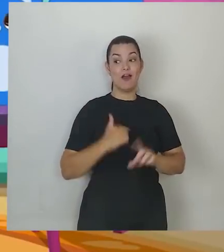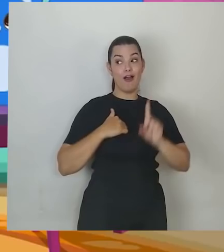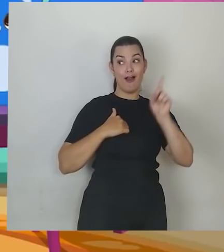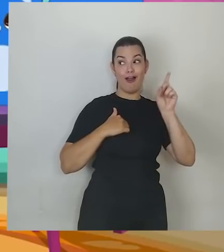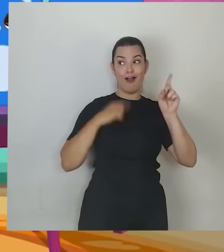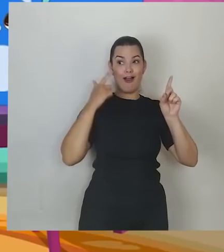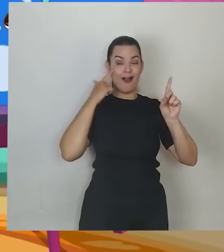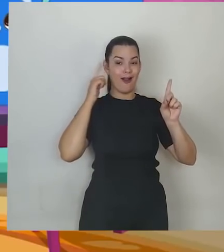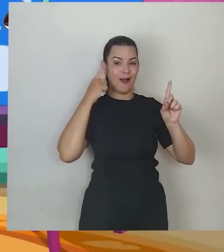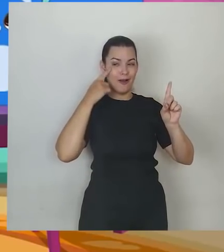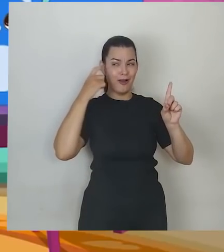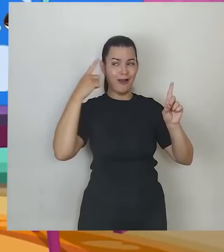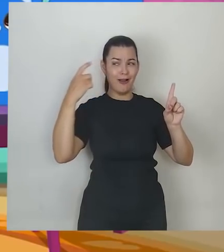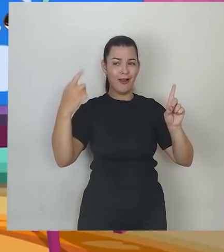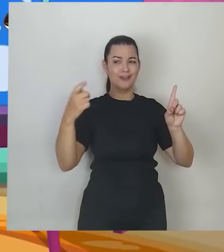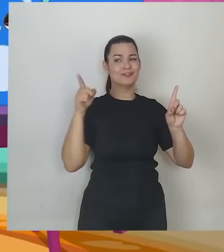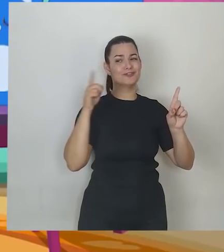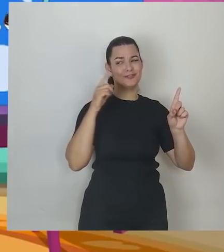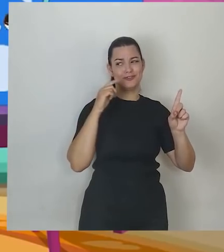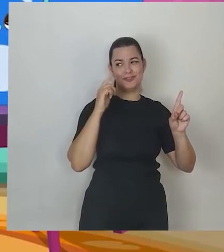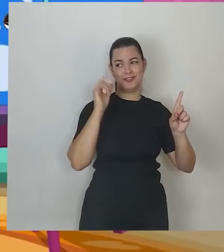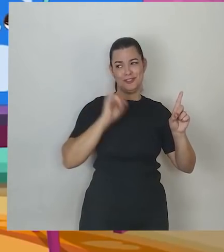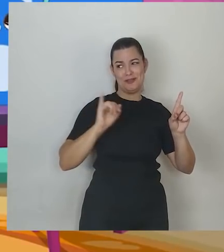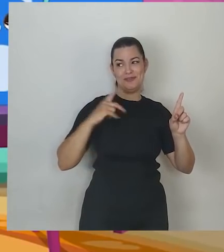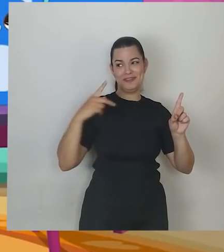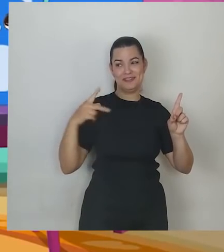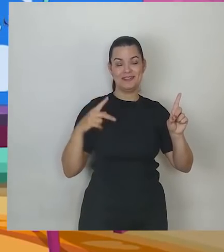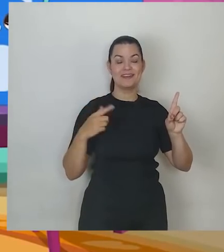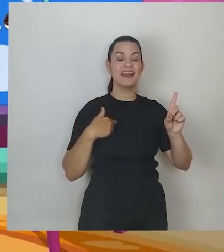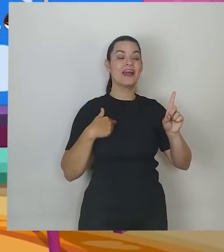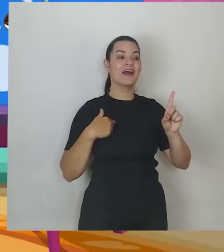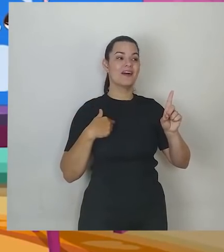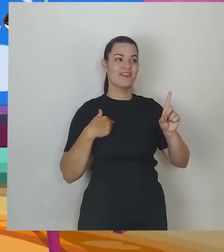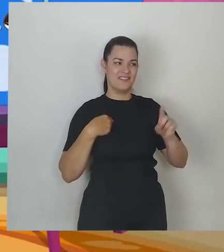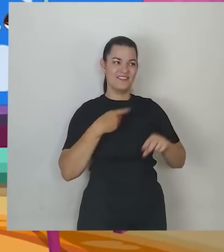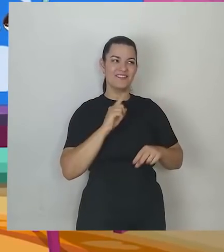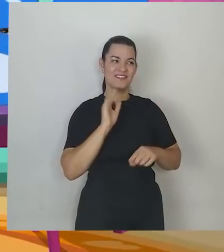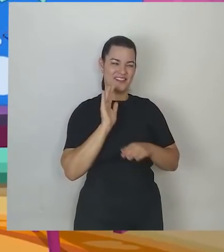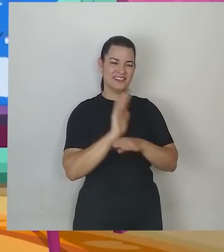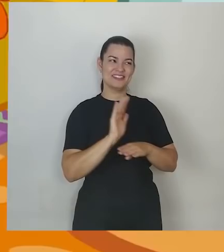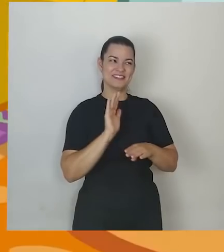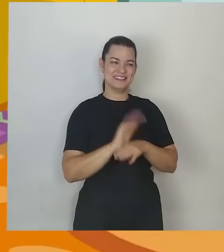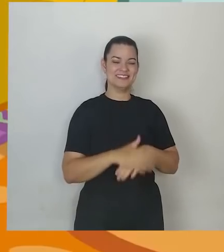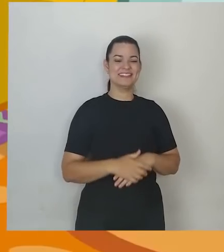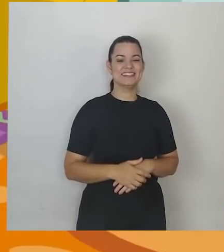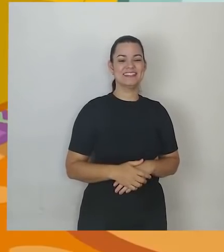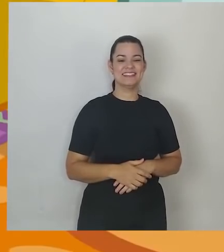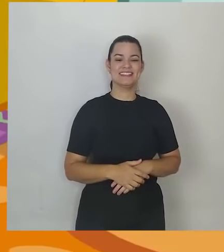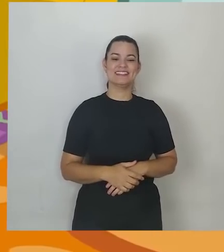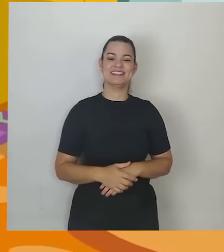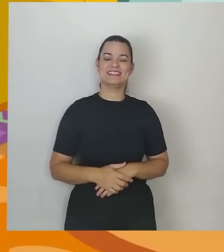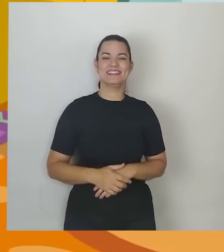Acho que o seu irmão está chorando. Eu vou dar um jeito nisso.